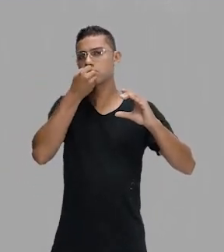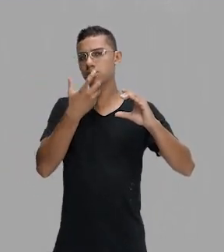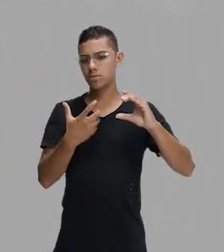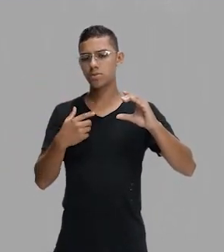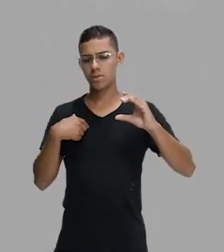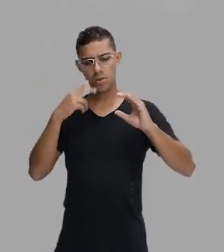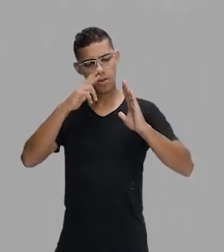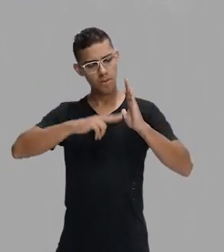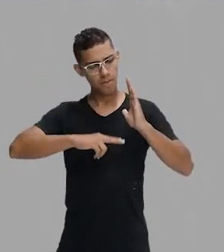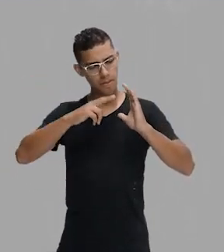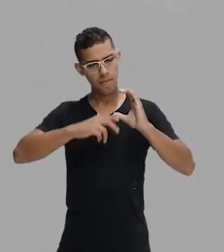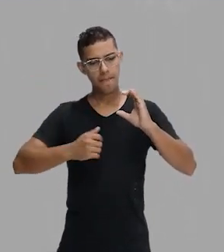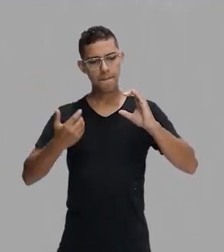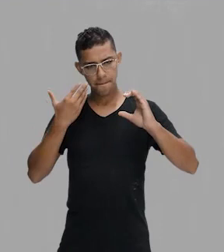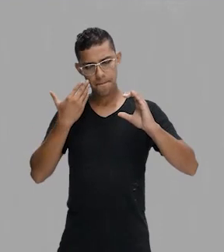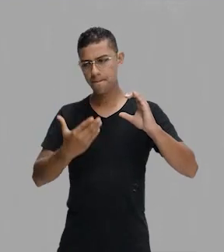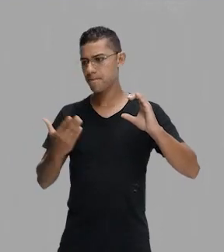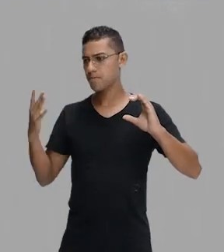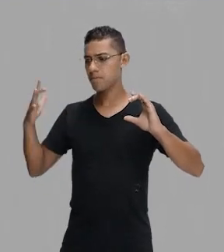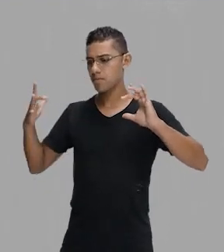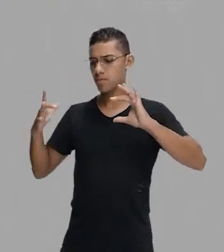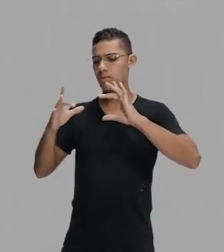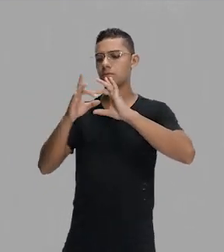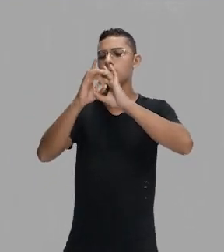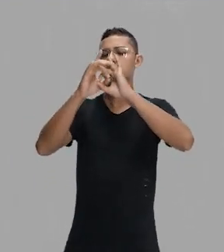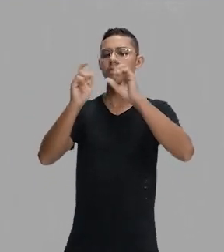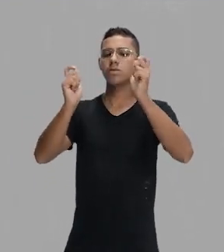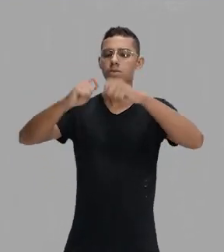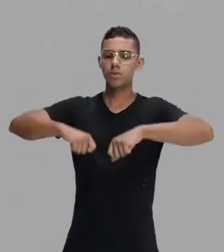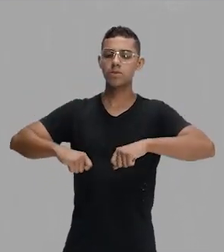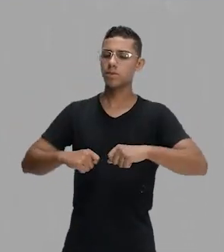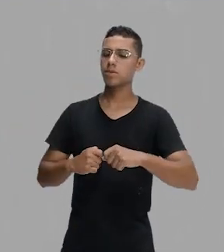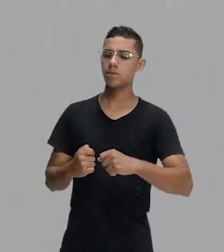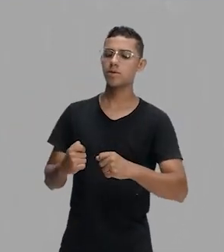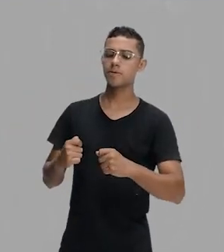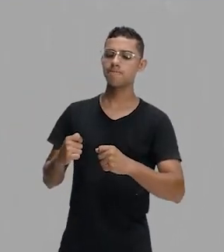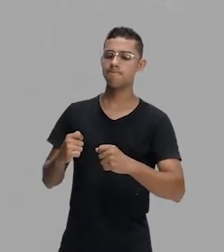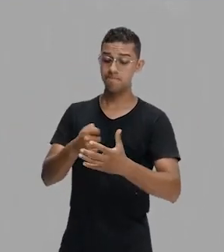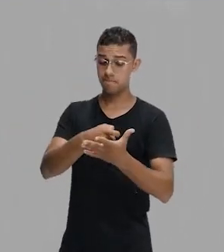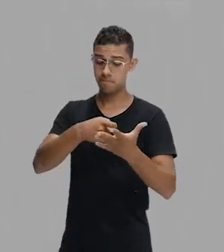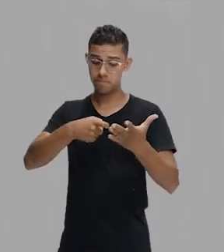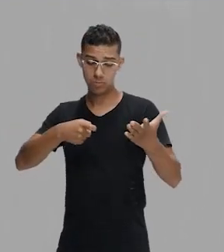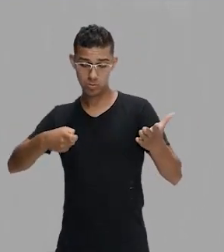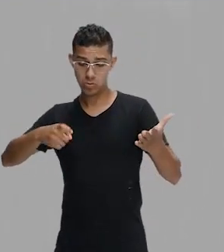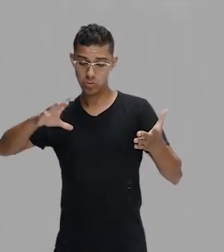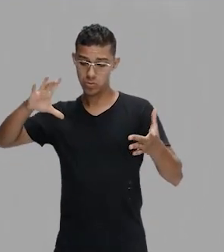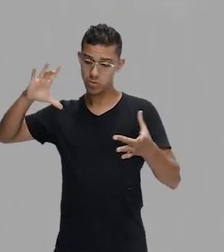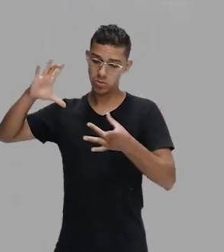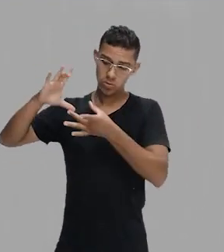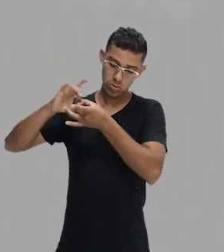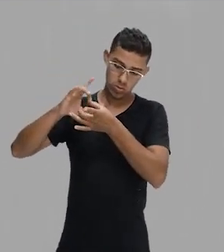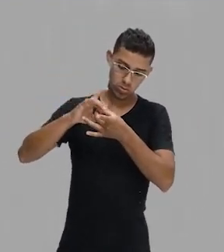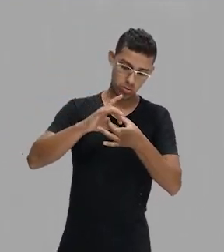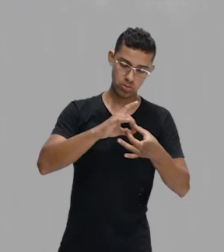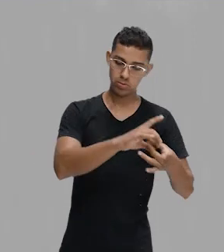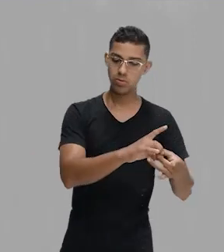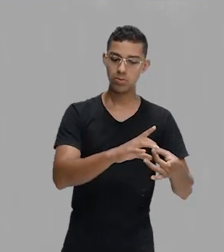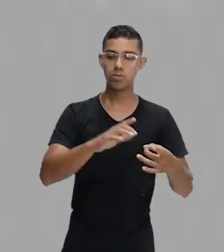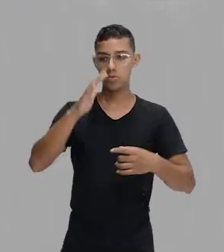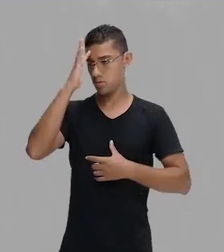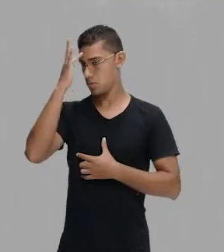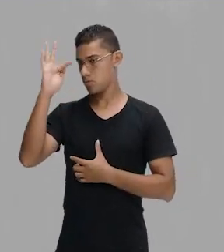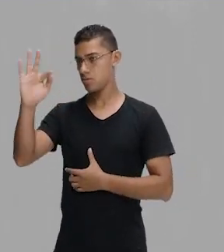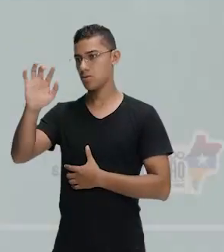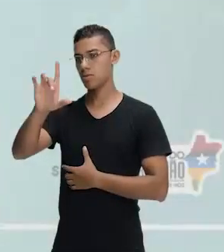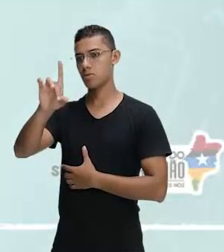nós lemos aqui, qual é a que mais se encaixa, qual é a que mais chega perto, qual é a que vai estar em harmonia com o que pensa o nosso querido